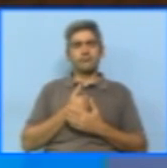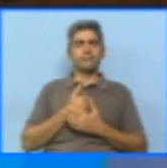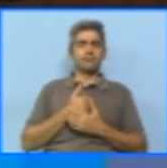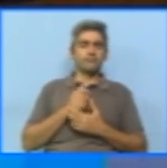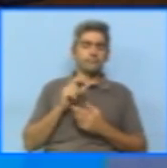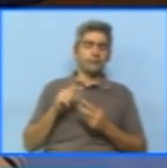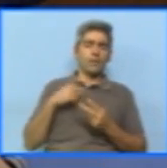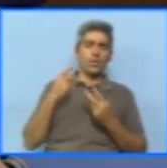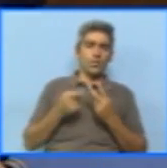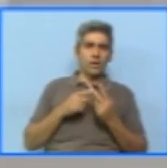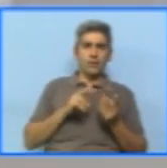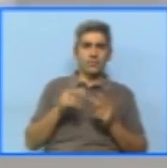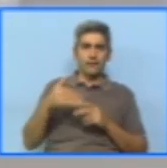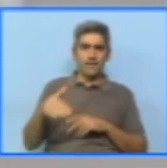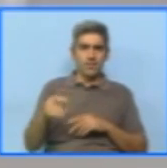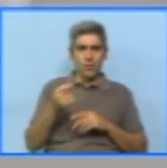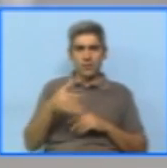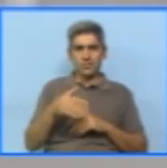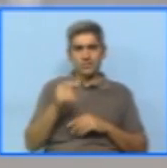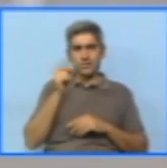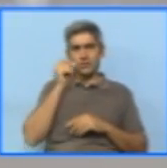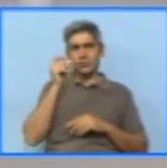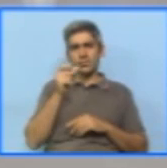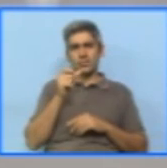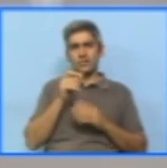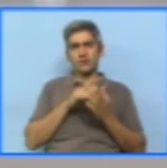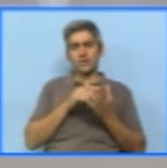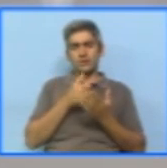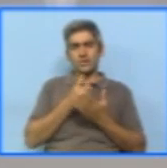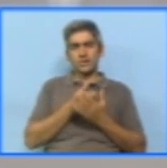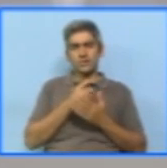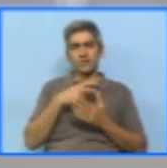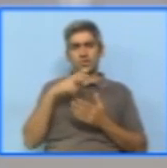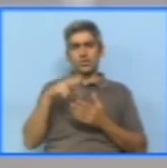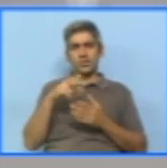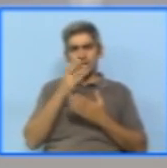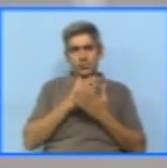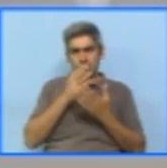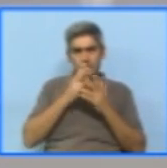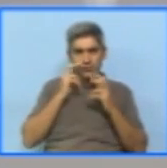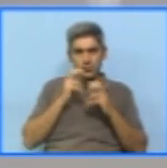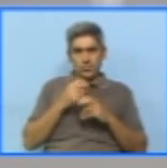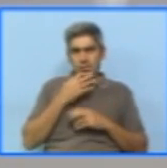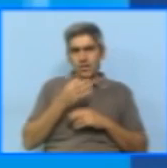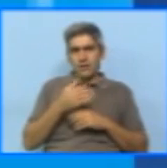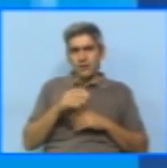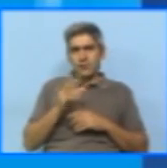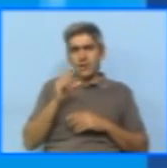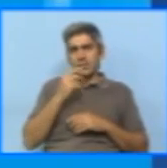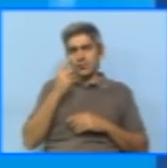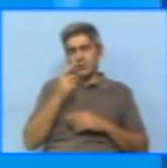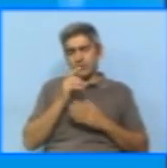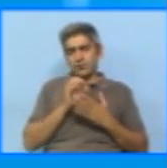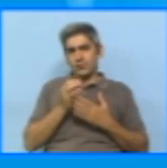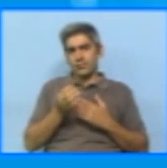E outra tradução estará para chegar muito brevemente, né? Feita por biblistas portugueses, que acredito, enfim, será um outro